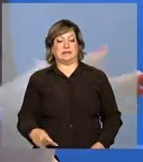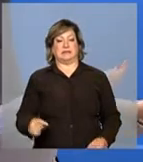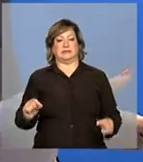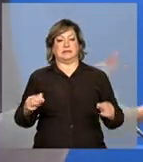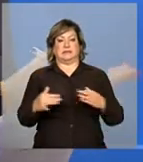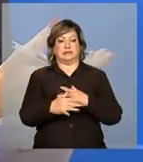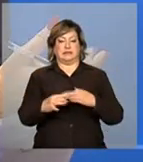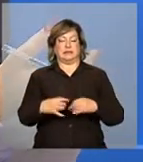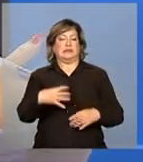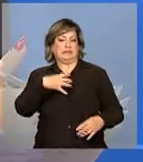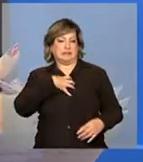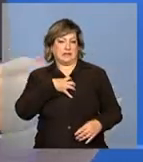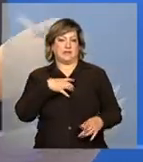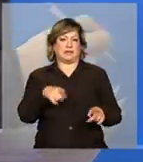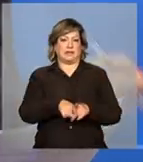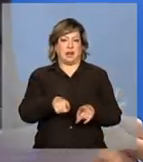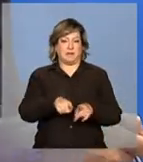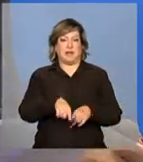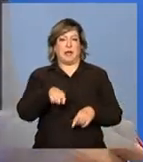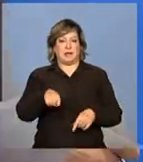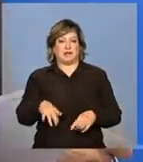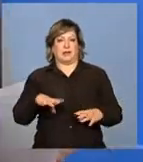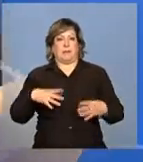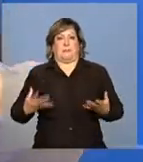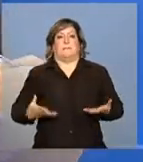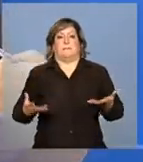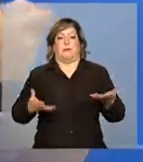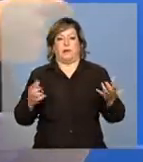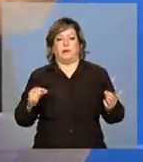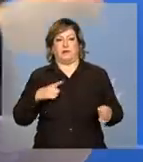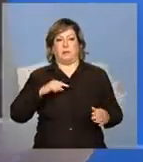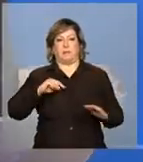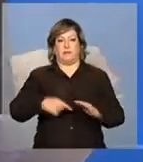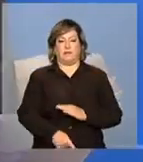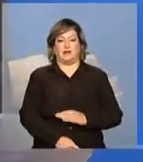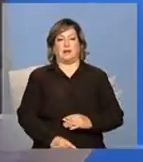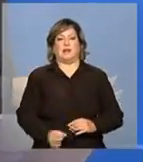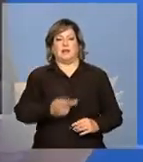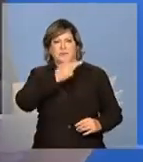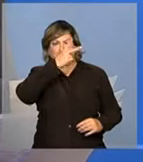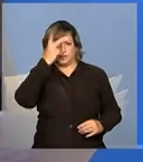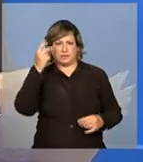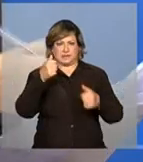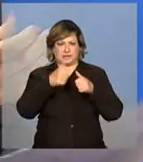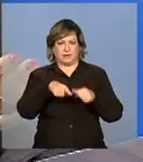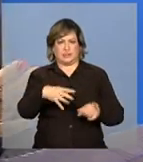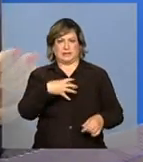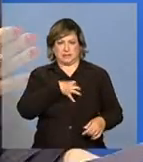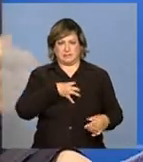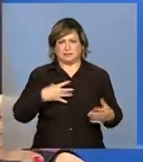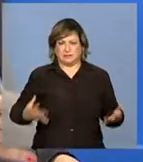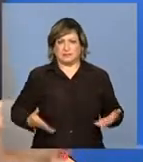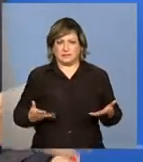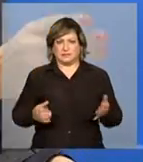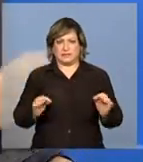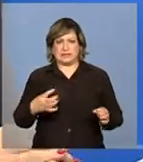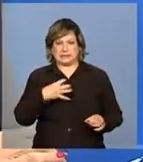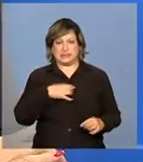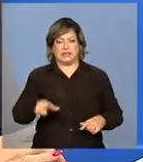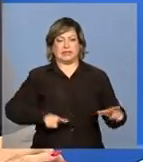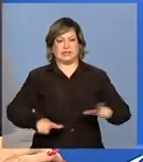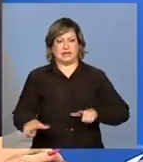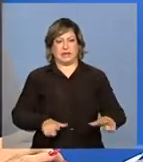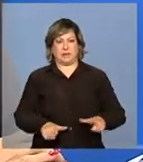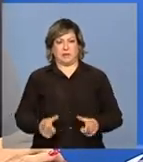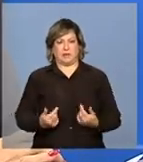isso é é é realmente intenso é as pessoas que estão lá elas sentem essa empolgação e sentem que o